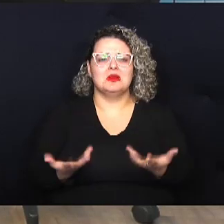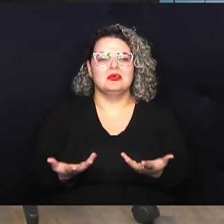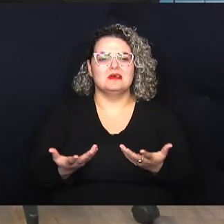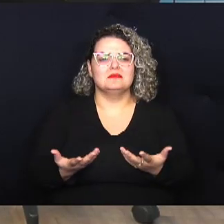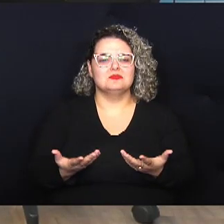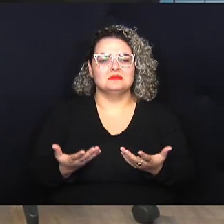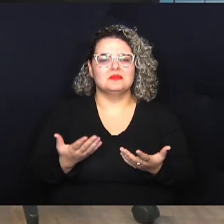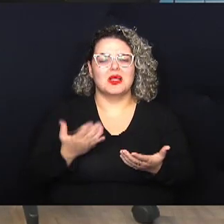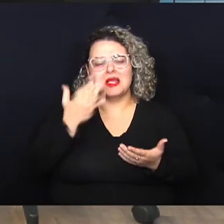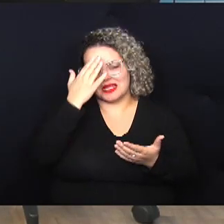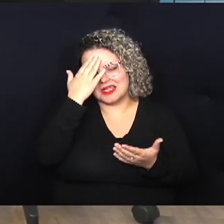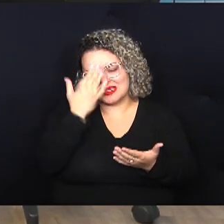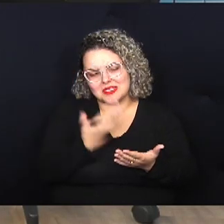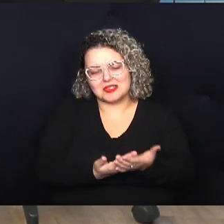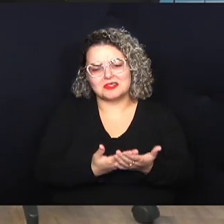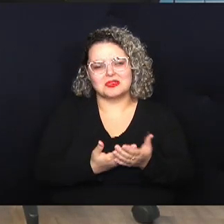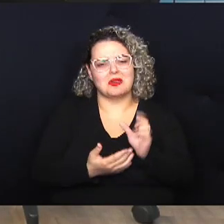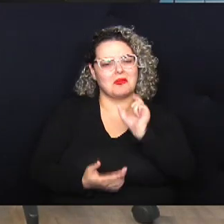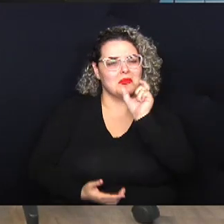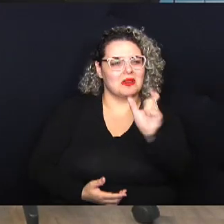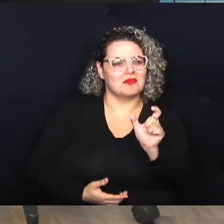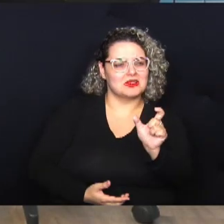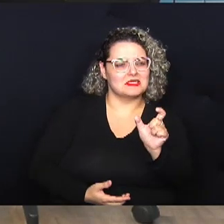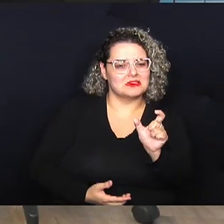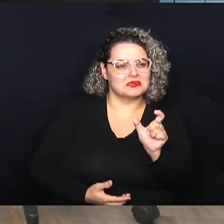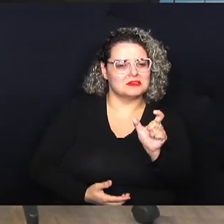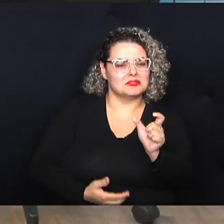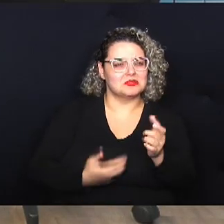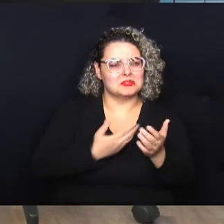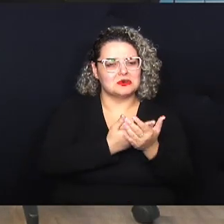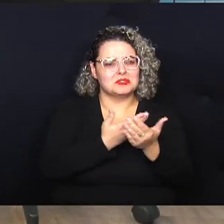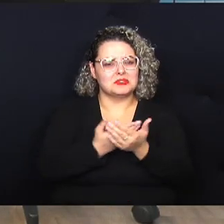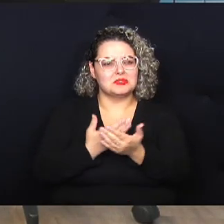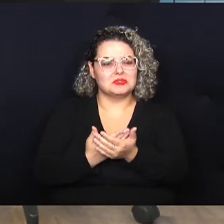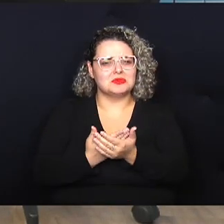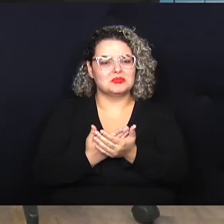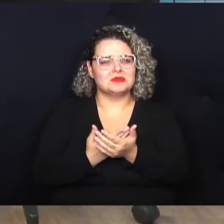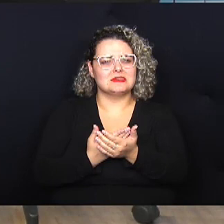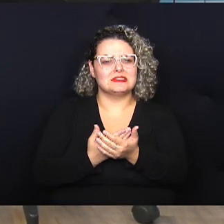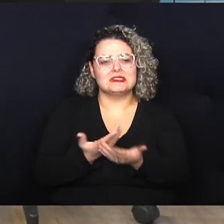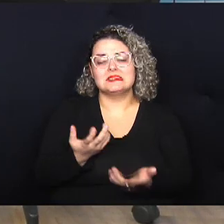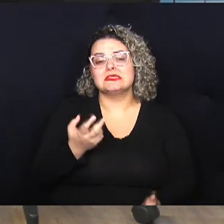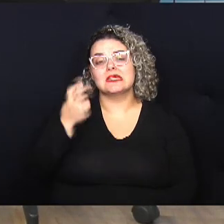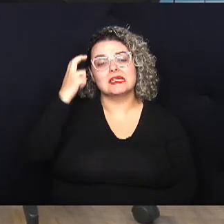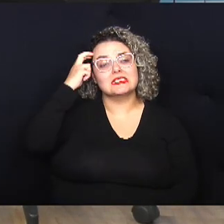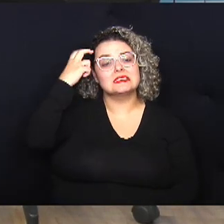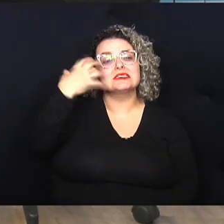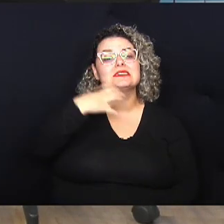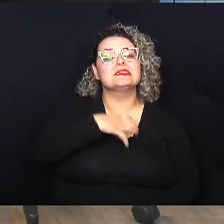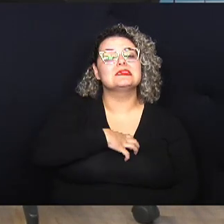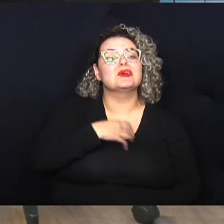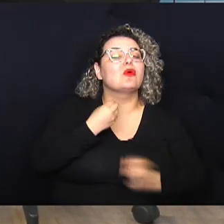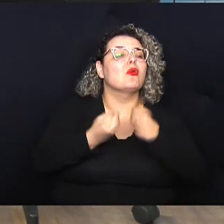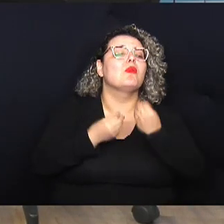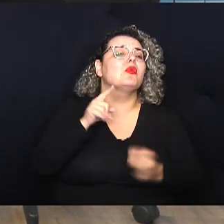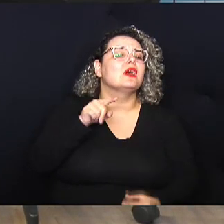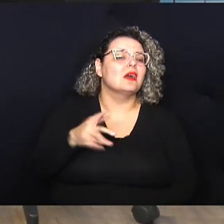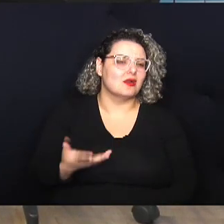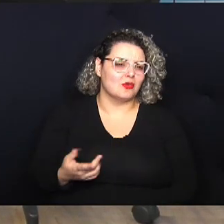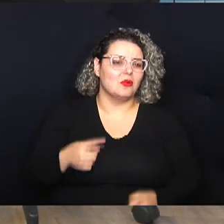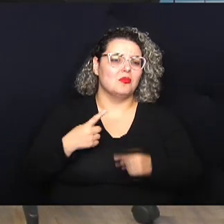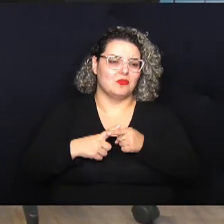Acredito que a palavra correta seja estudo mesmo, né? O estudo da inteligência emocional, porque a gente